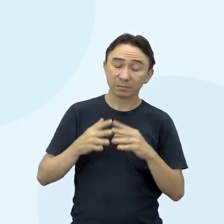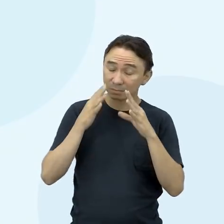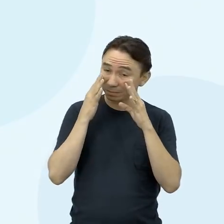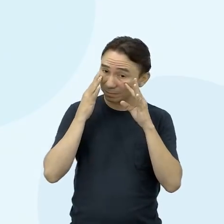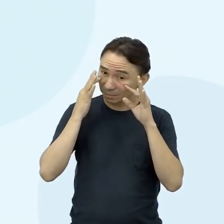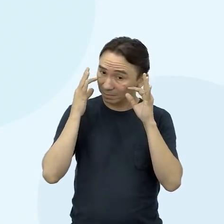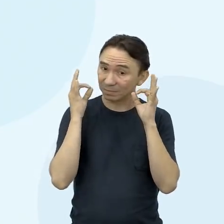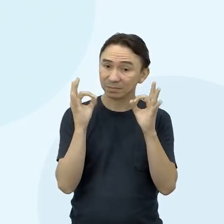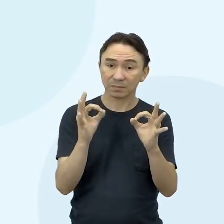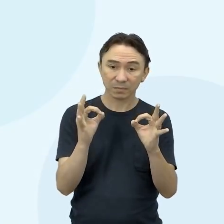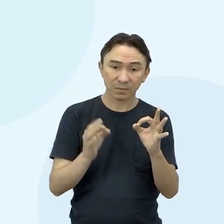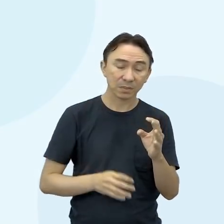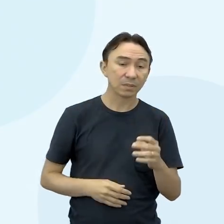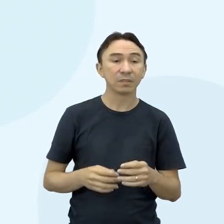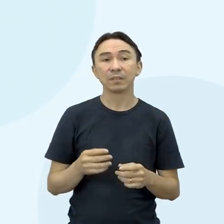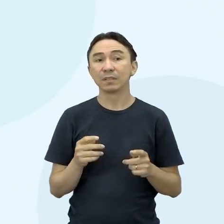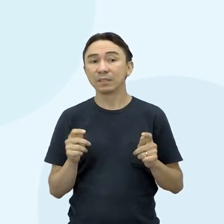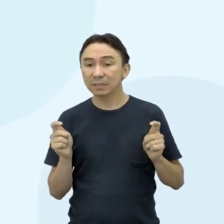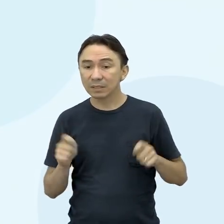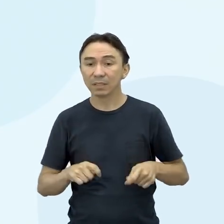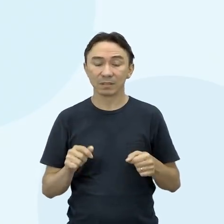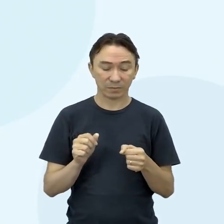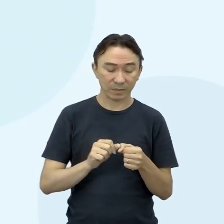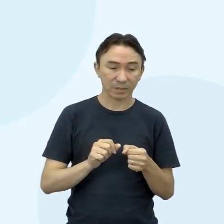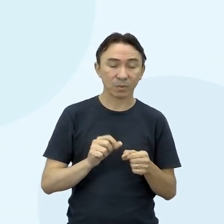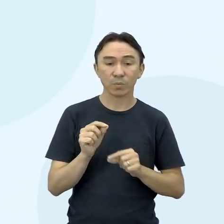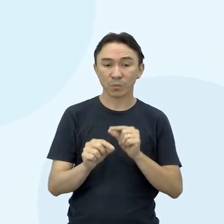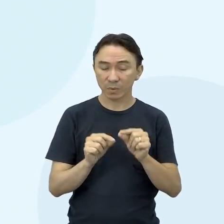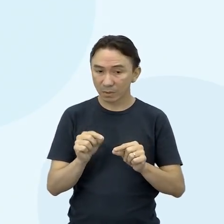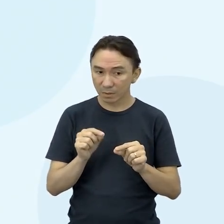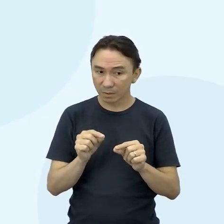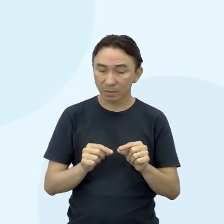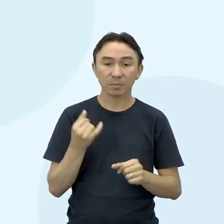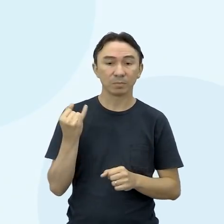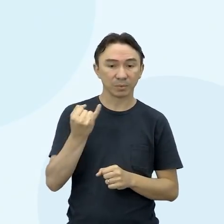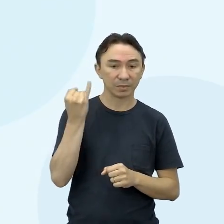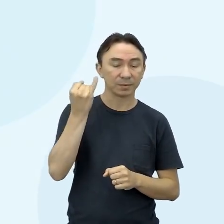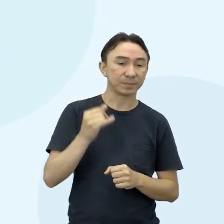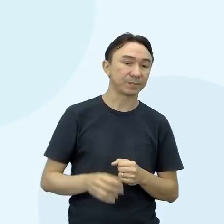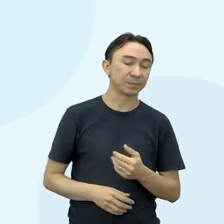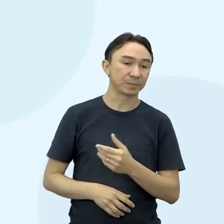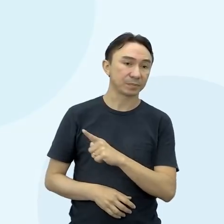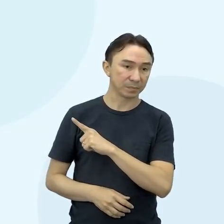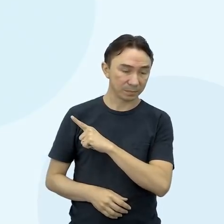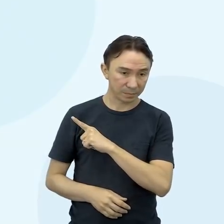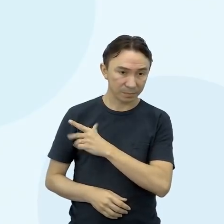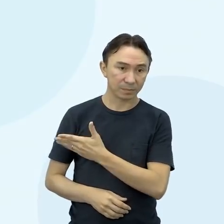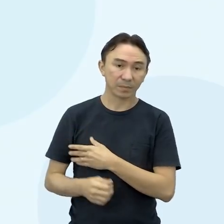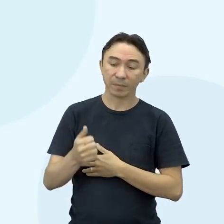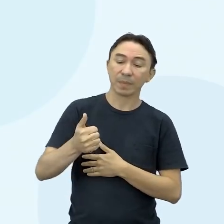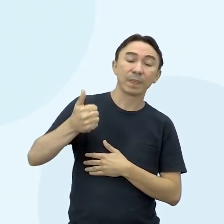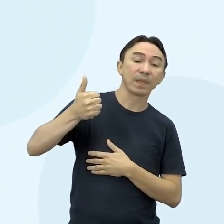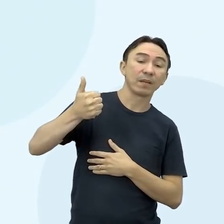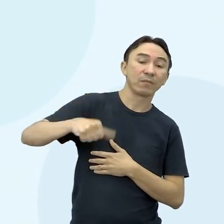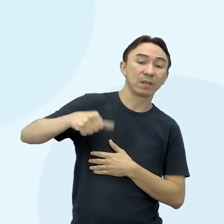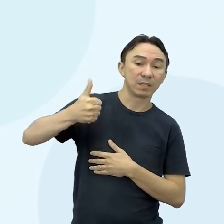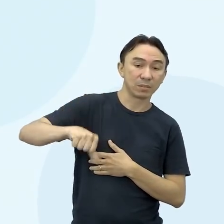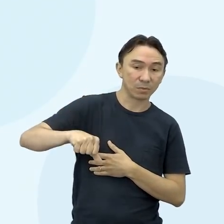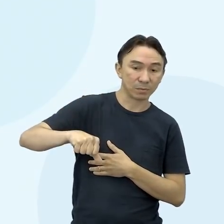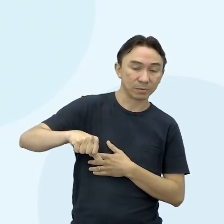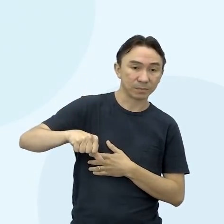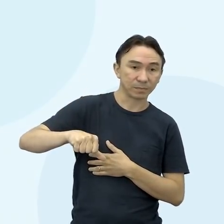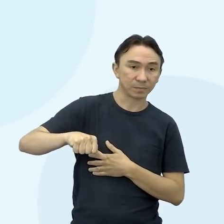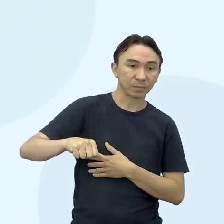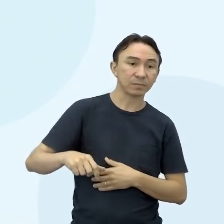do que pode ser feito naquela atividade e daquela unidade curricular. Então, temos a avaliação, né? Na